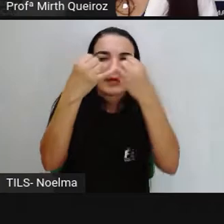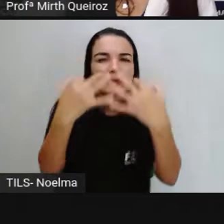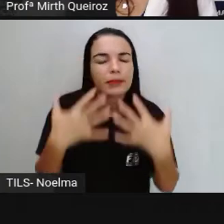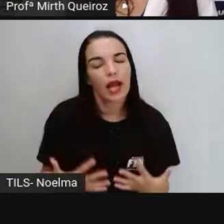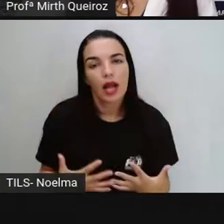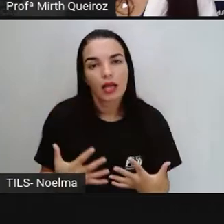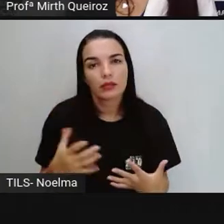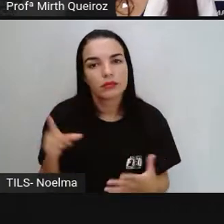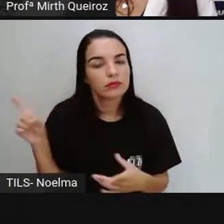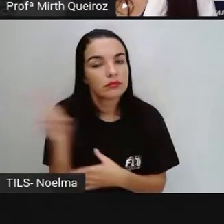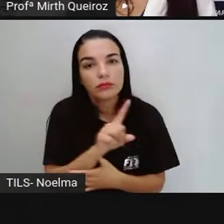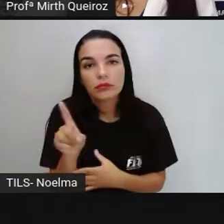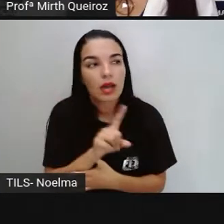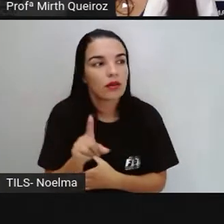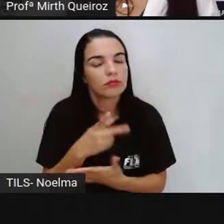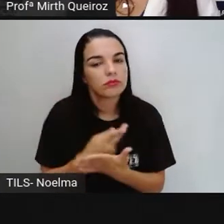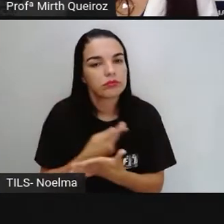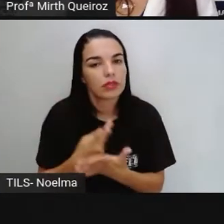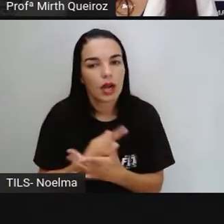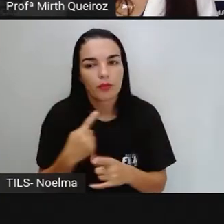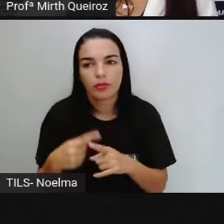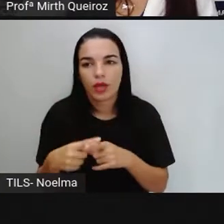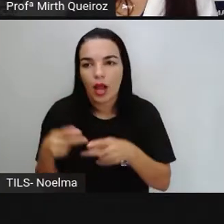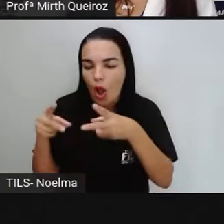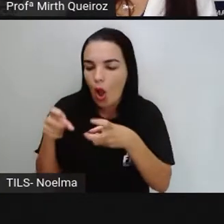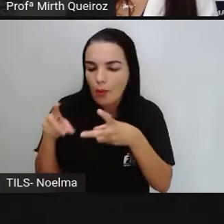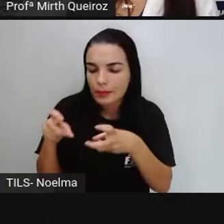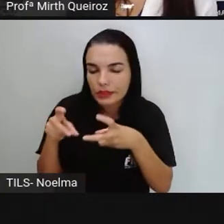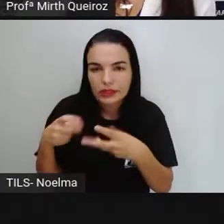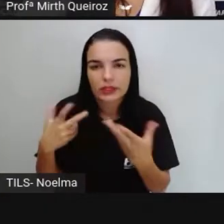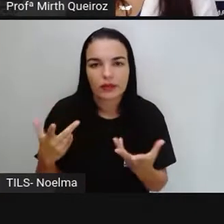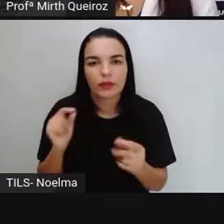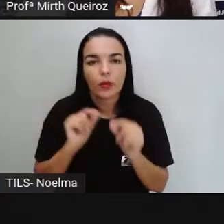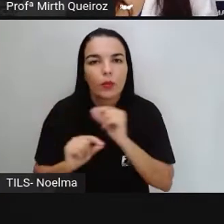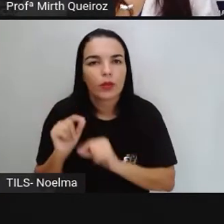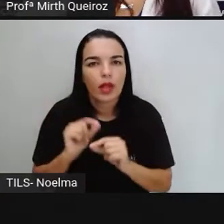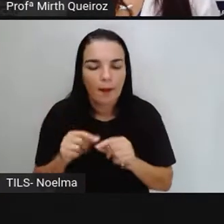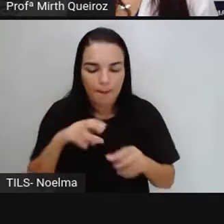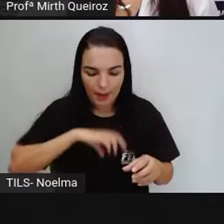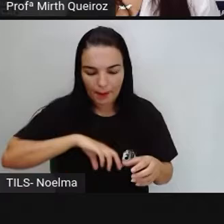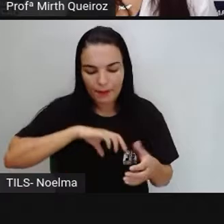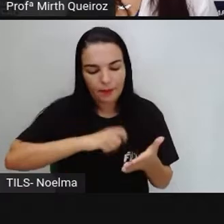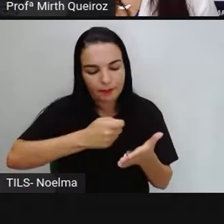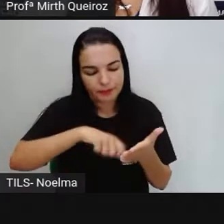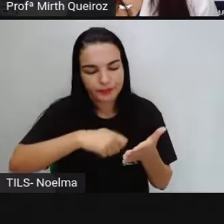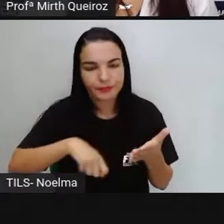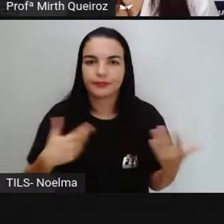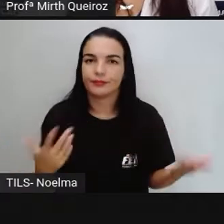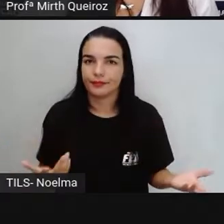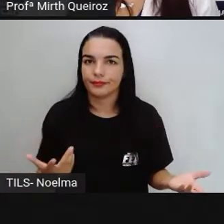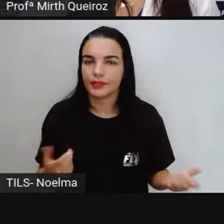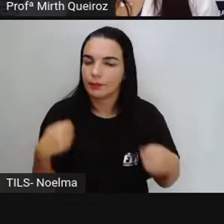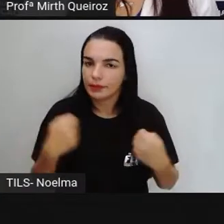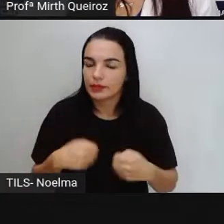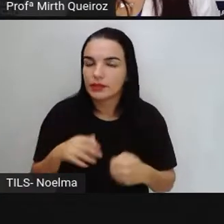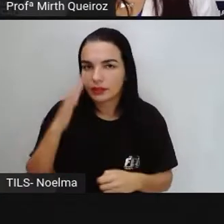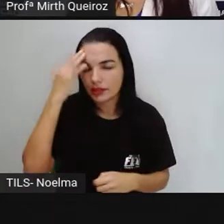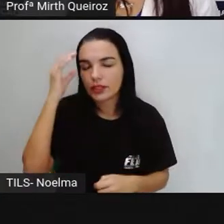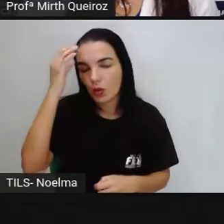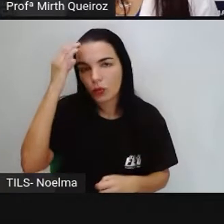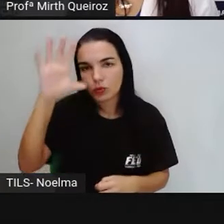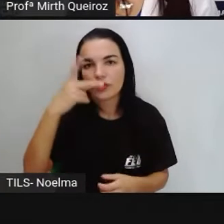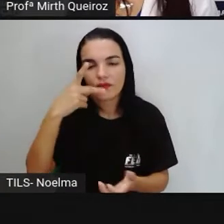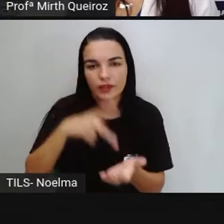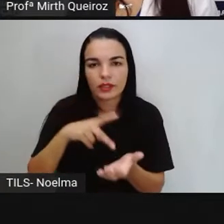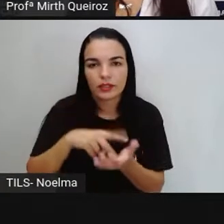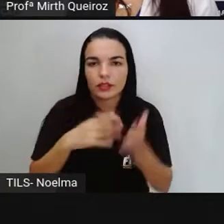1500, observando aí os escritos portugueses, né? Desrespeitando aí a cultura real indígena.